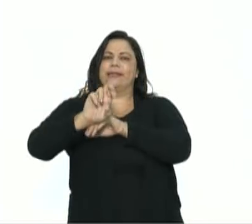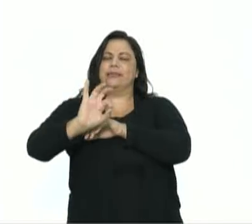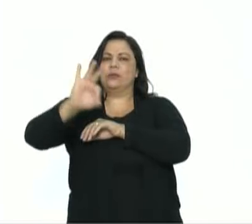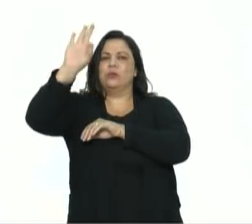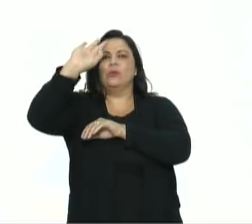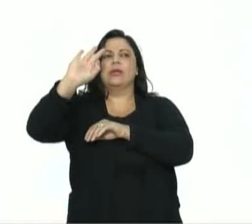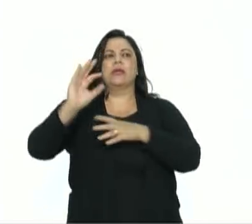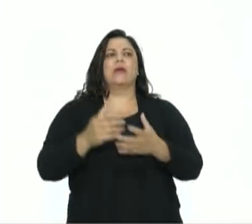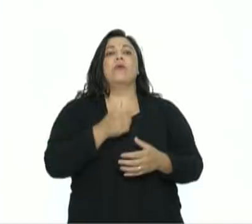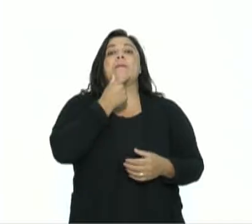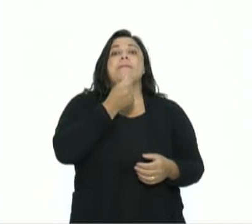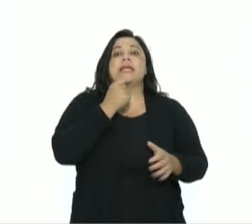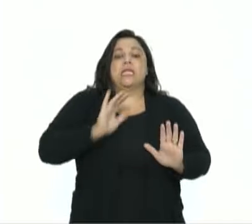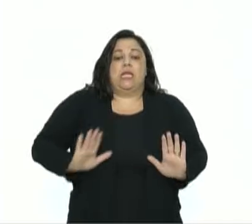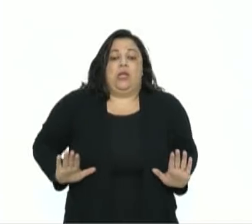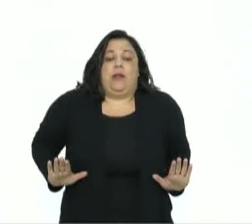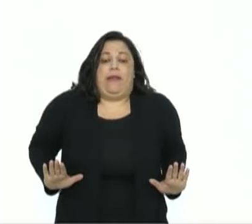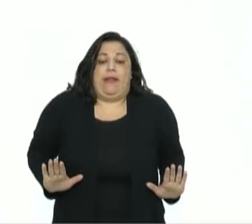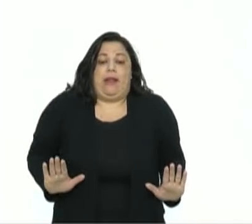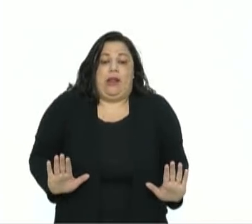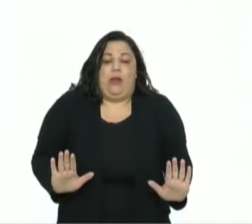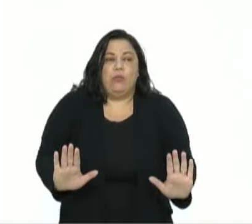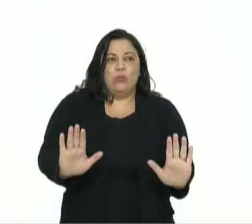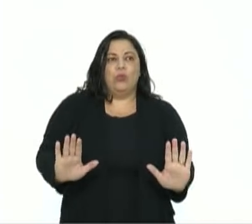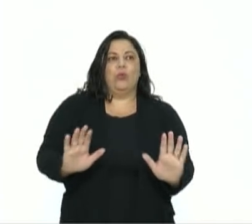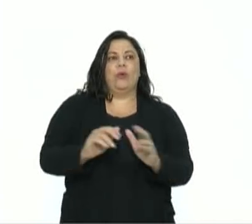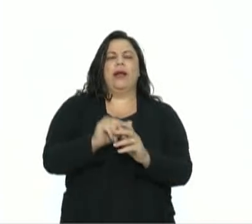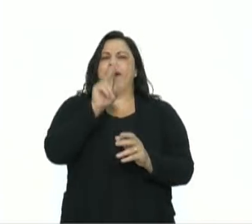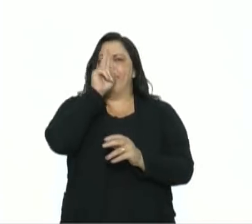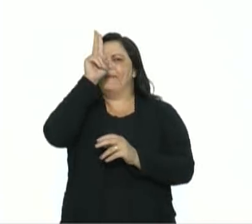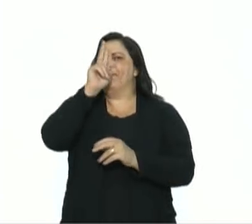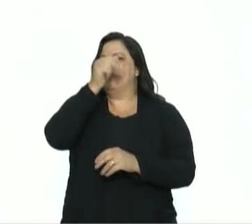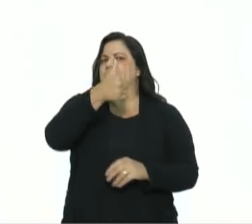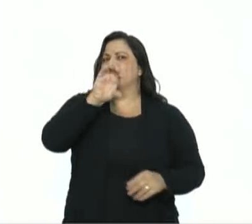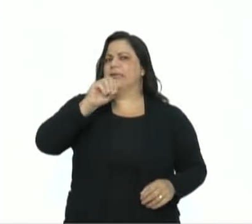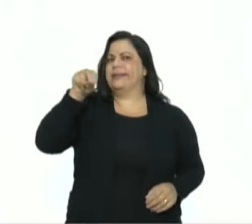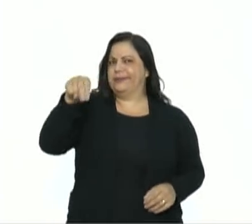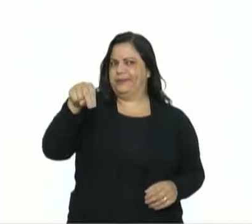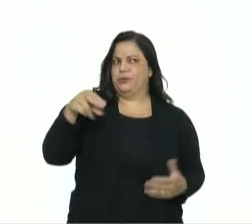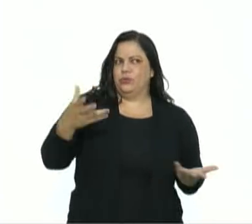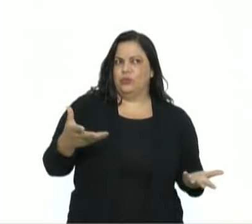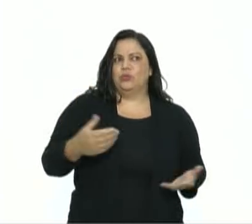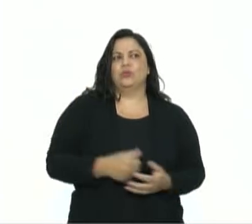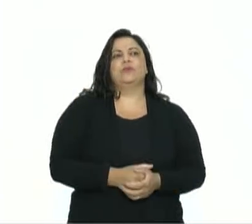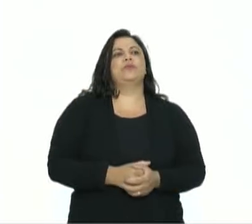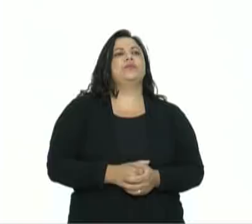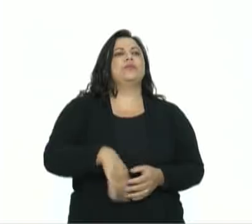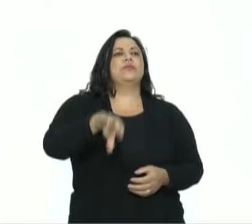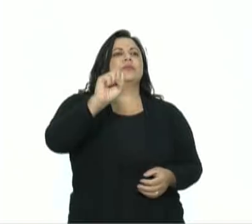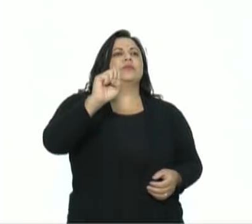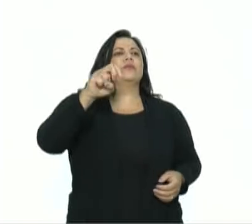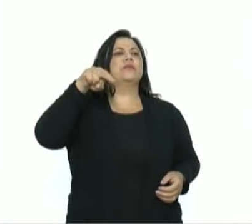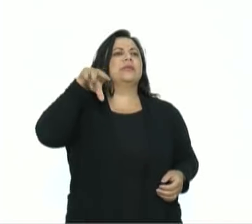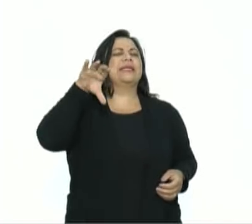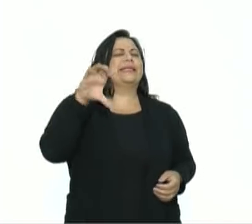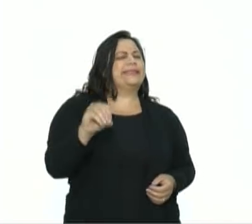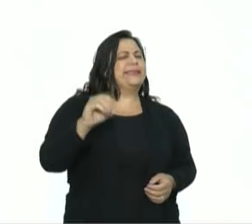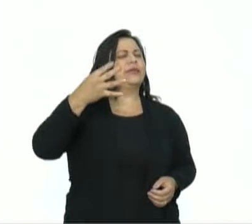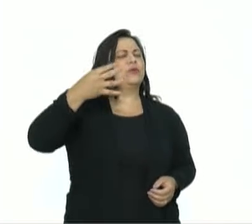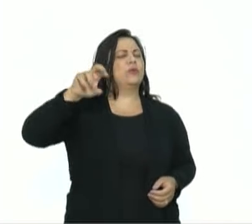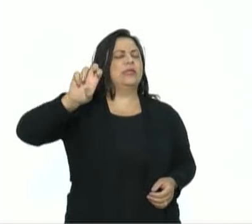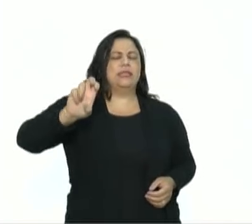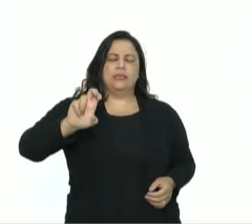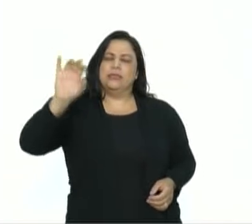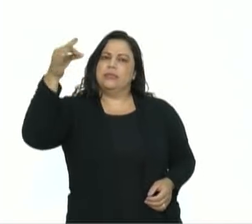uma força de 10 newtons, paralela à estrada. Considerando seno de 45 e cosseno de 45